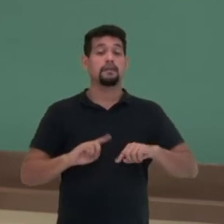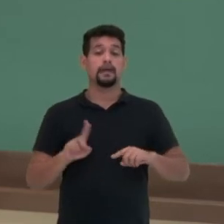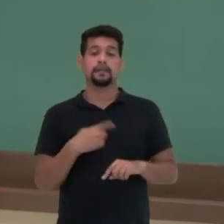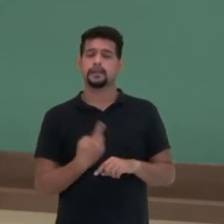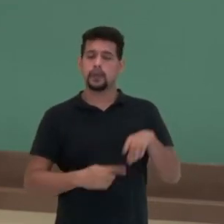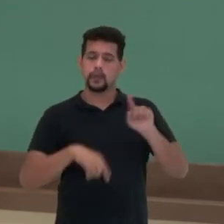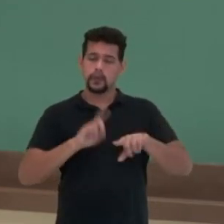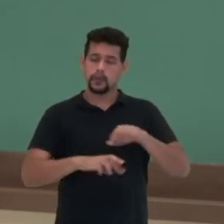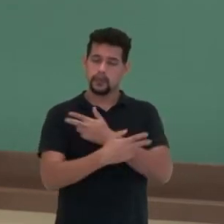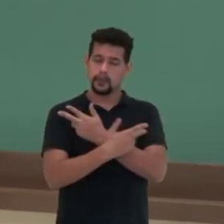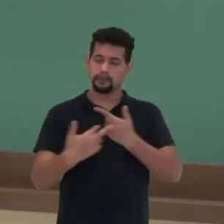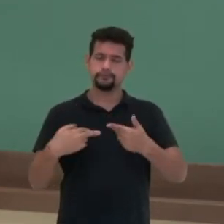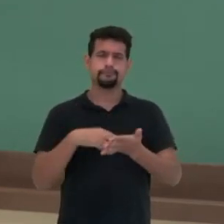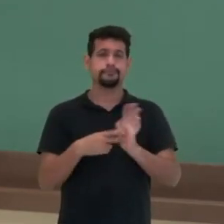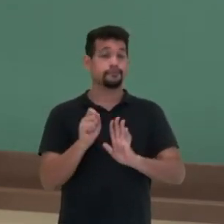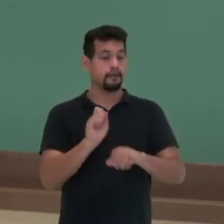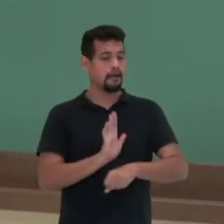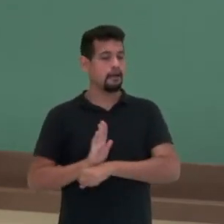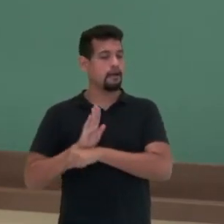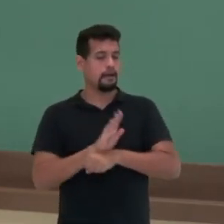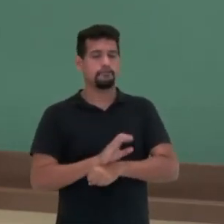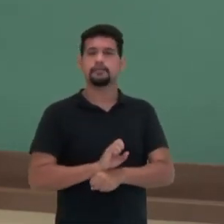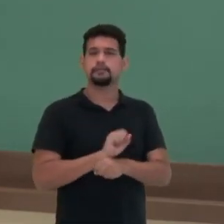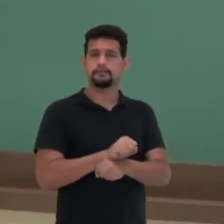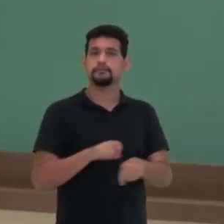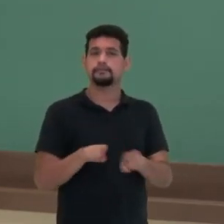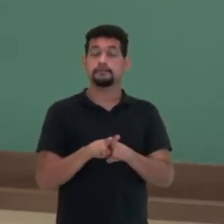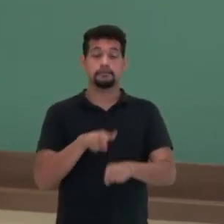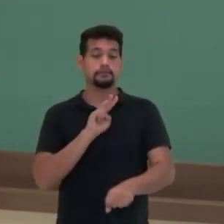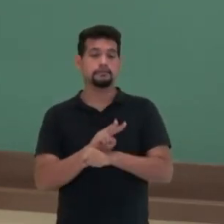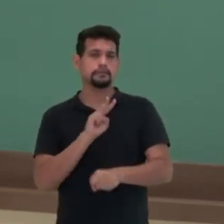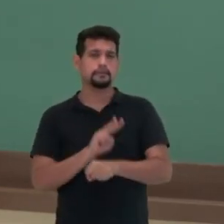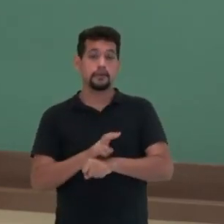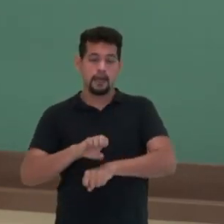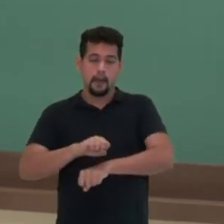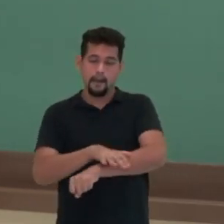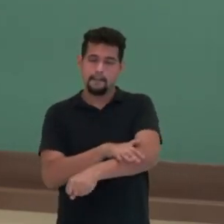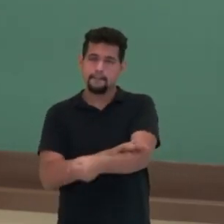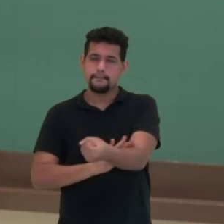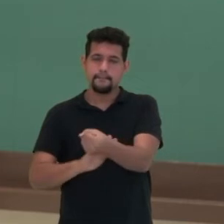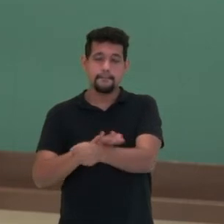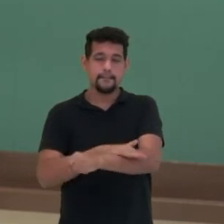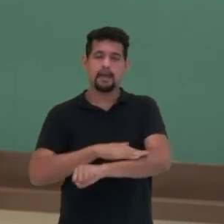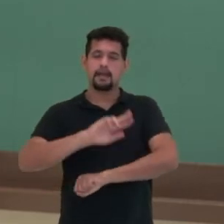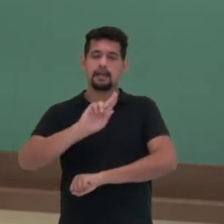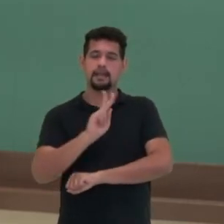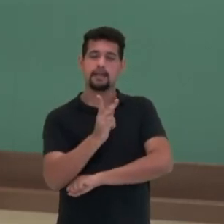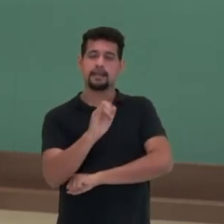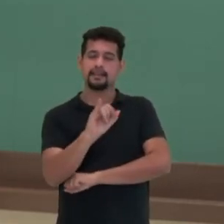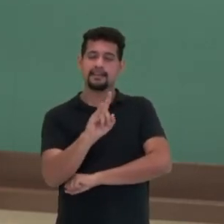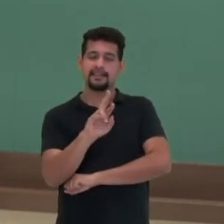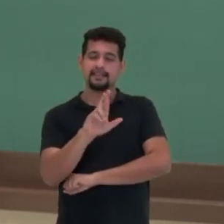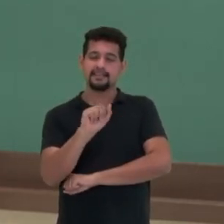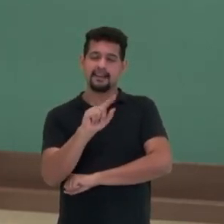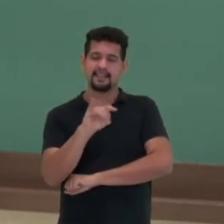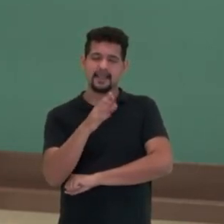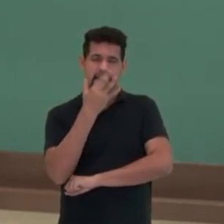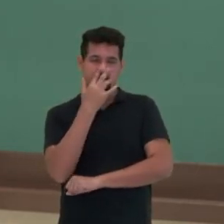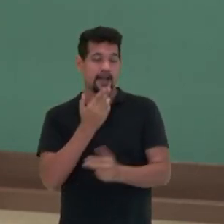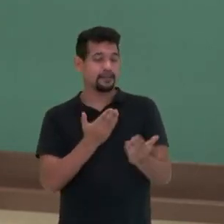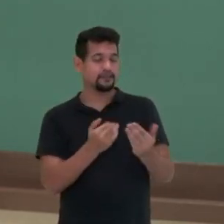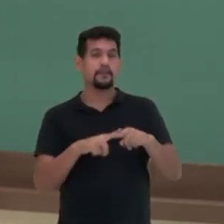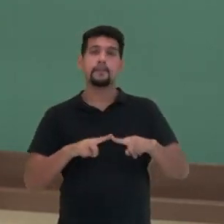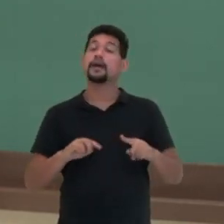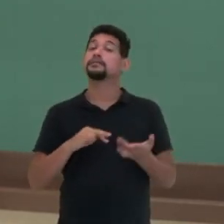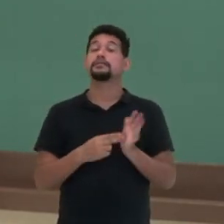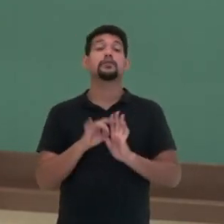esses produtos cosméticos, eles ajudam, eles mantêm a pele hidratada, dão uma aparência mais jovem na pele, mas ele